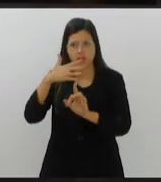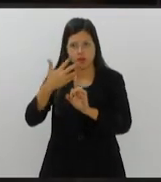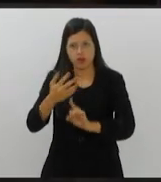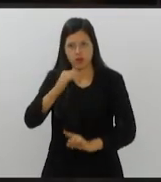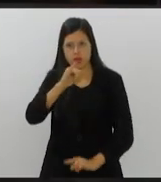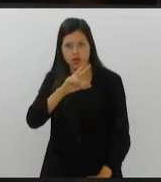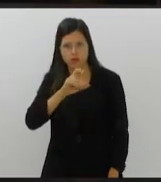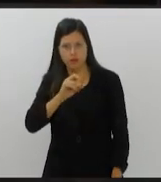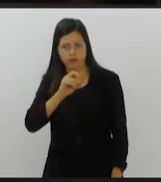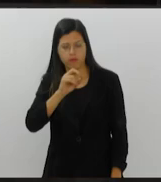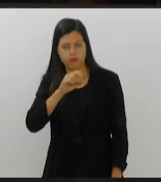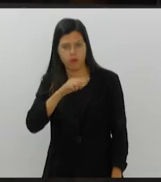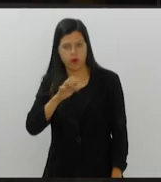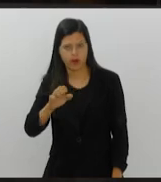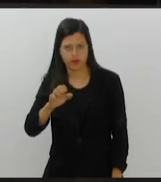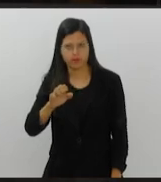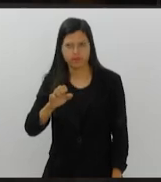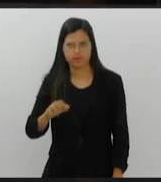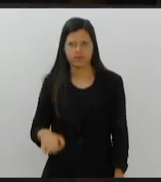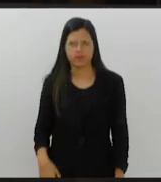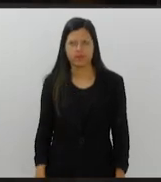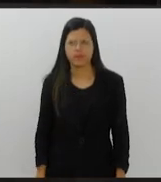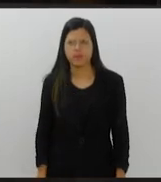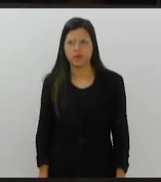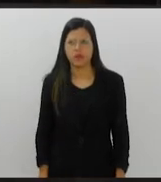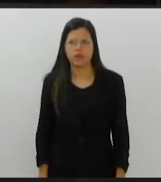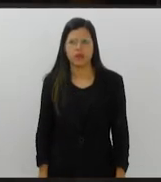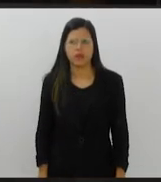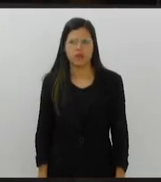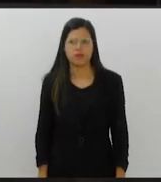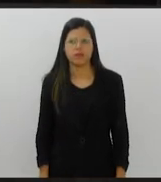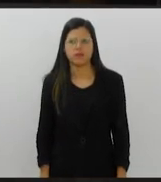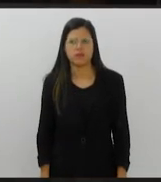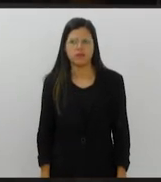Ivone Ferreira Caetano, uma